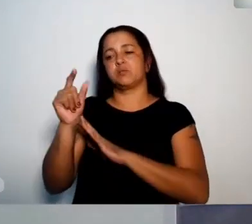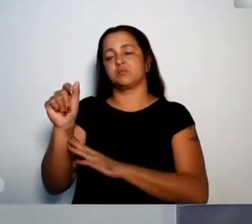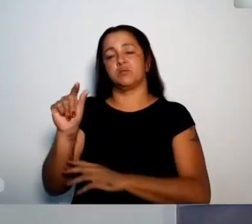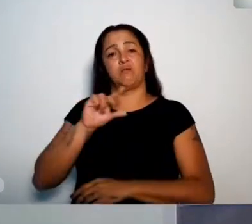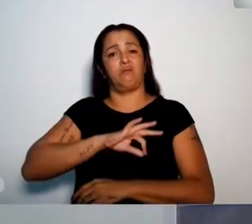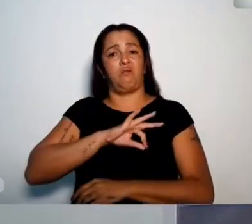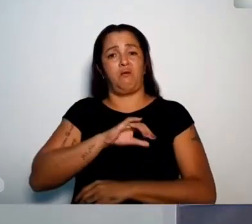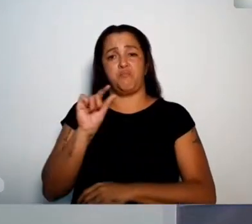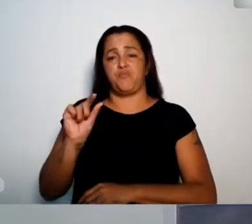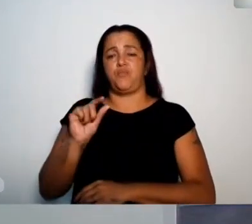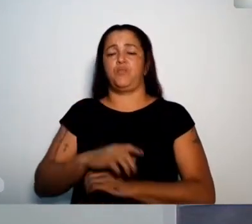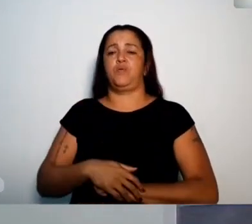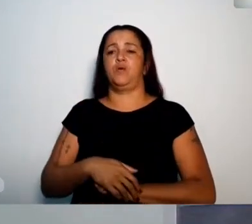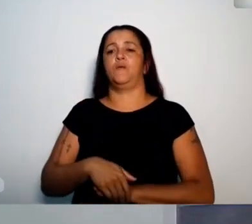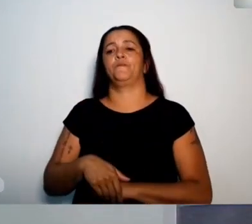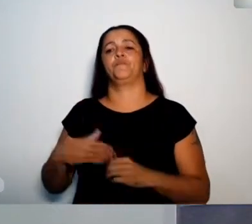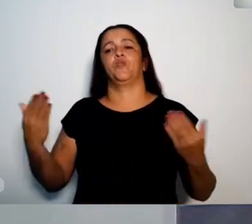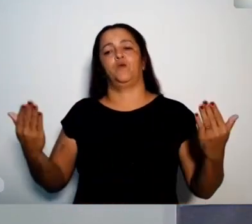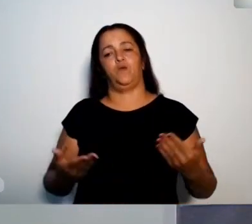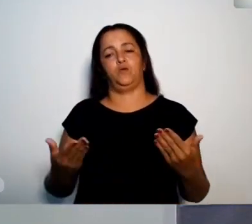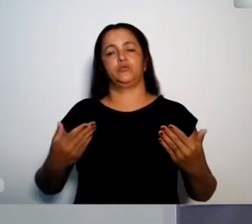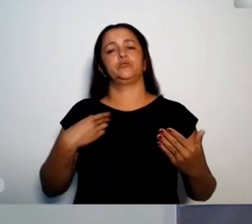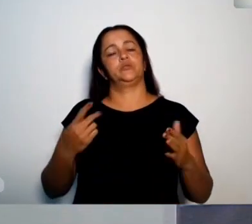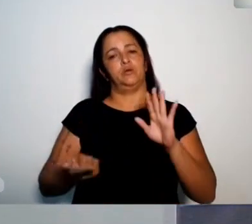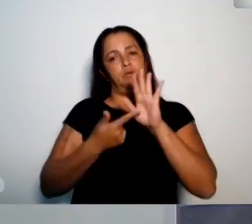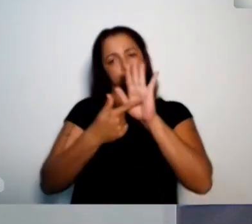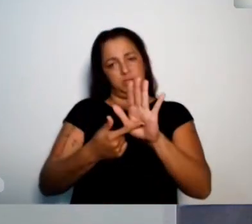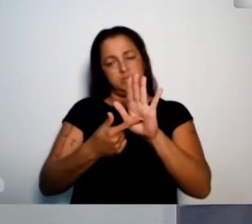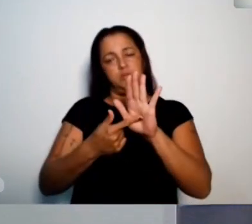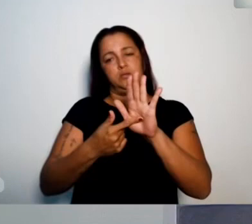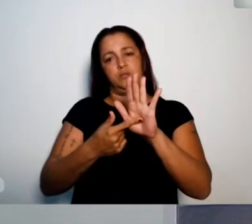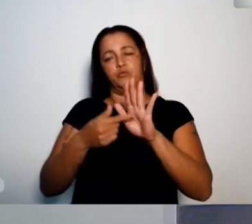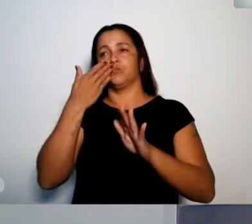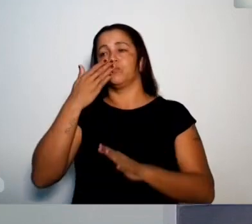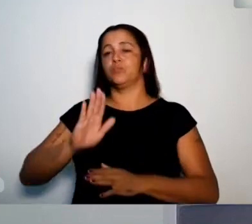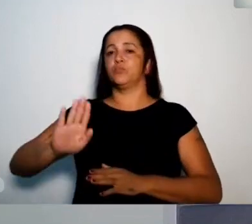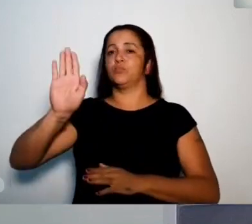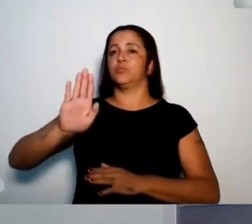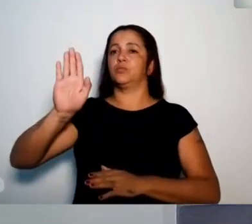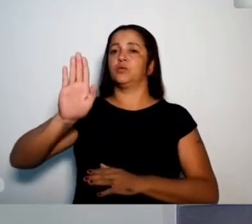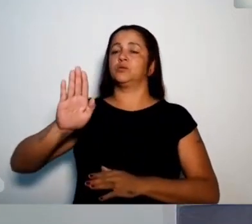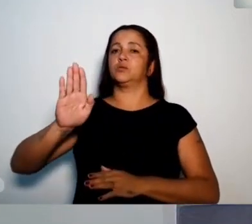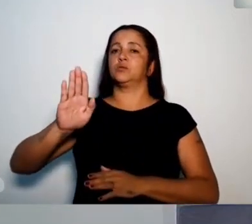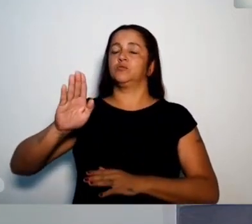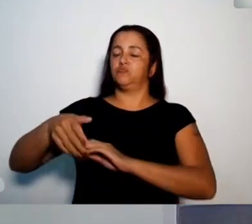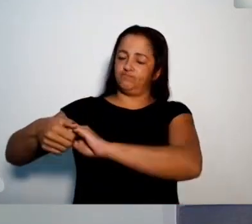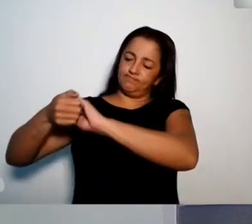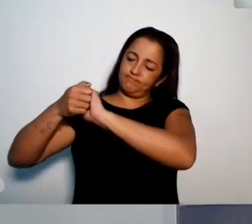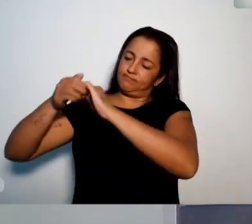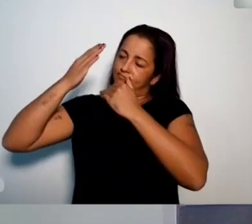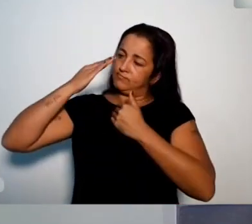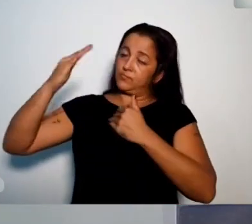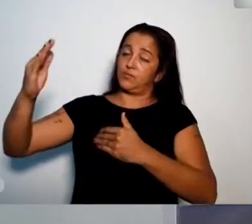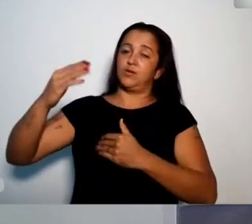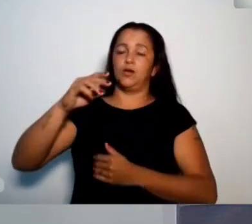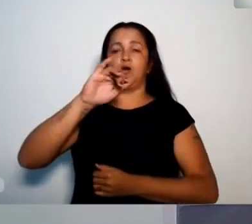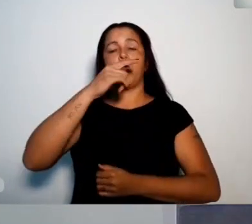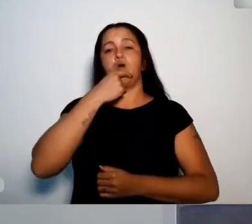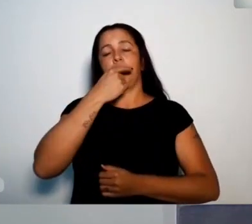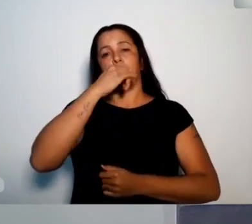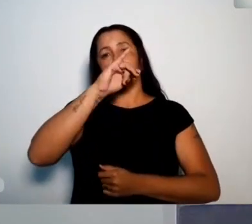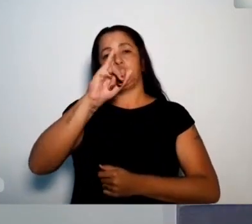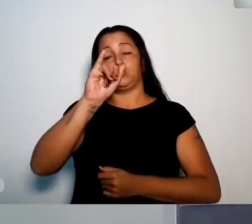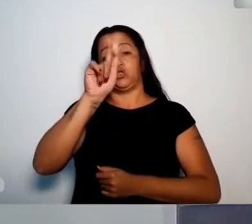E hoje apresentamos uma moção de congratulações para Gilberto Luiz Galdino e